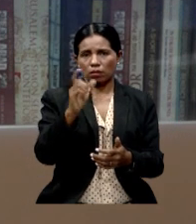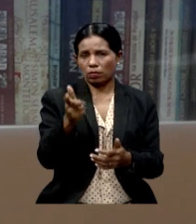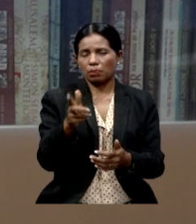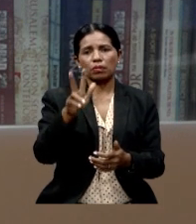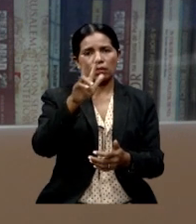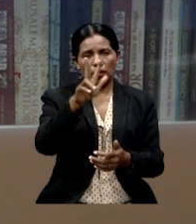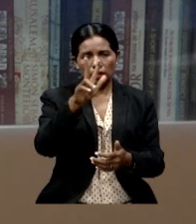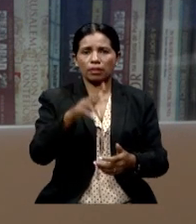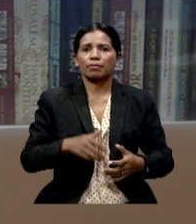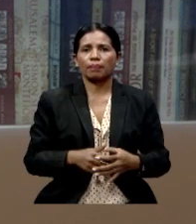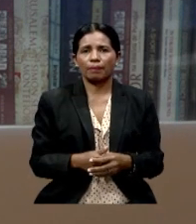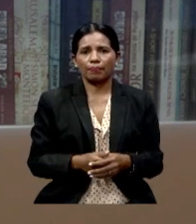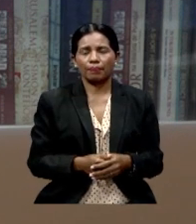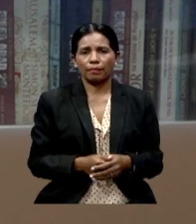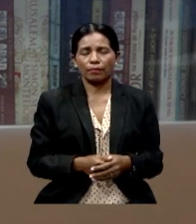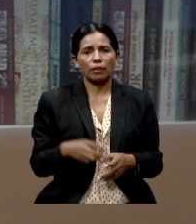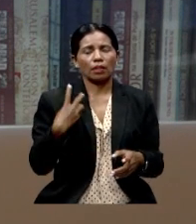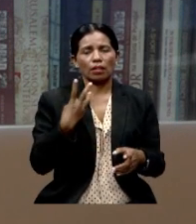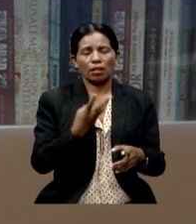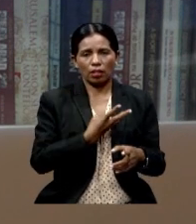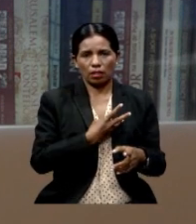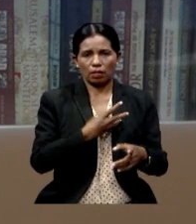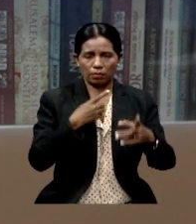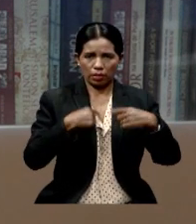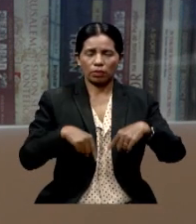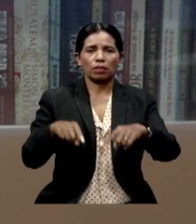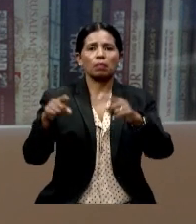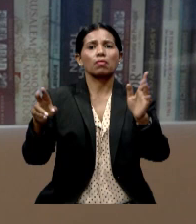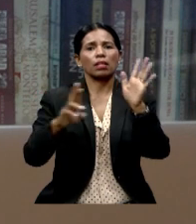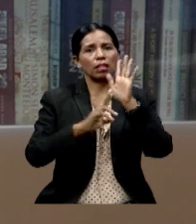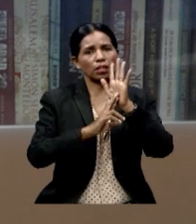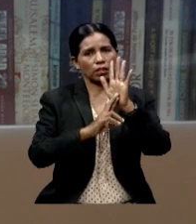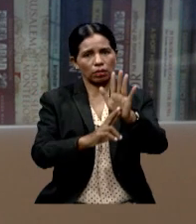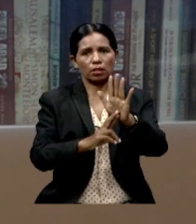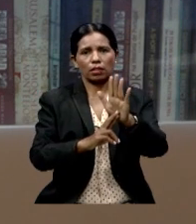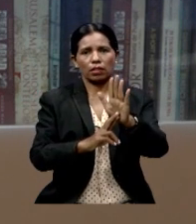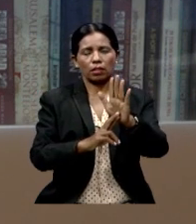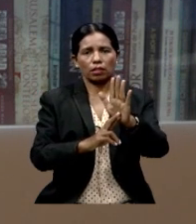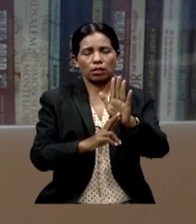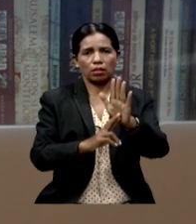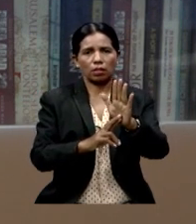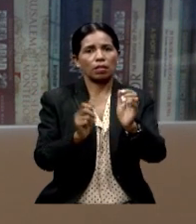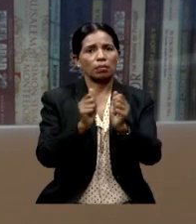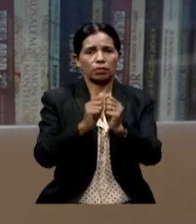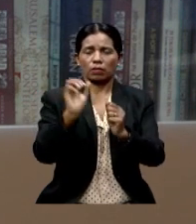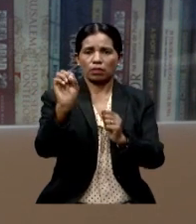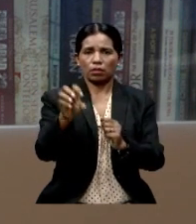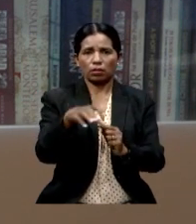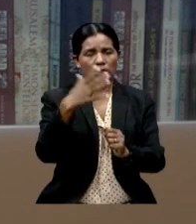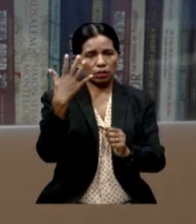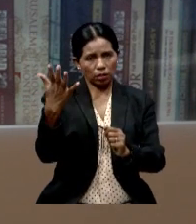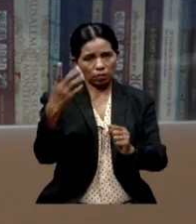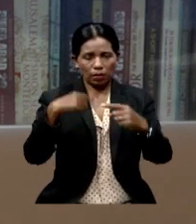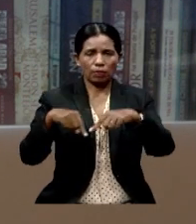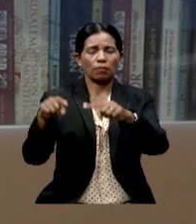2023 nene ami haruka duni relatorio sanul resin lima magba nema